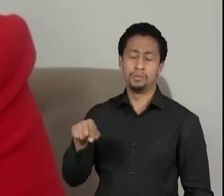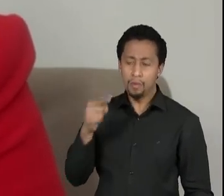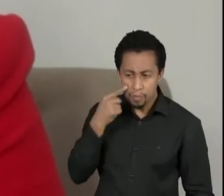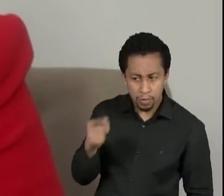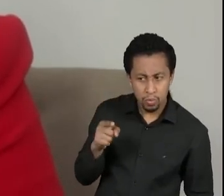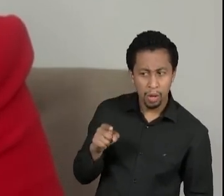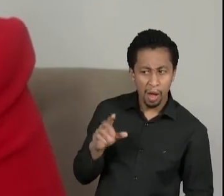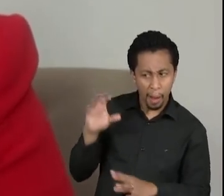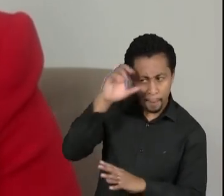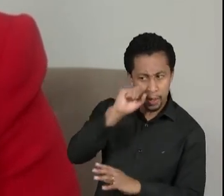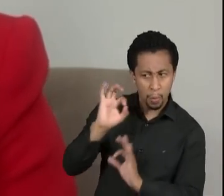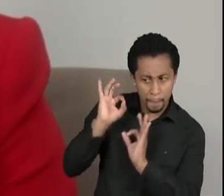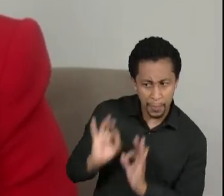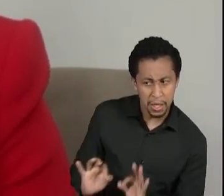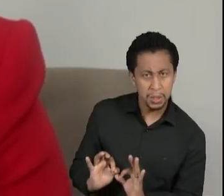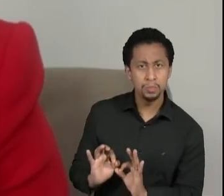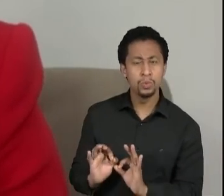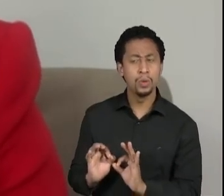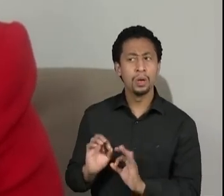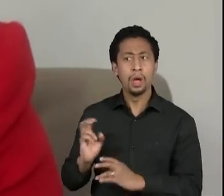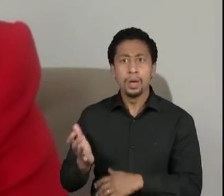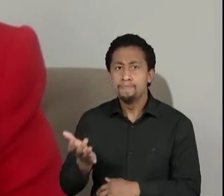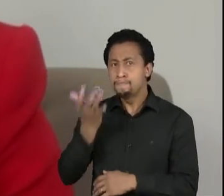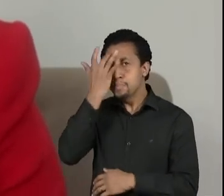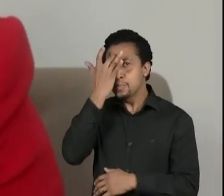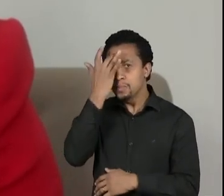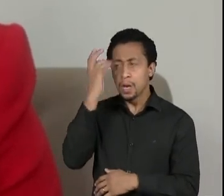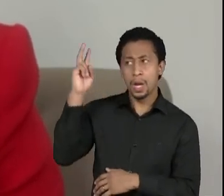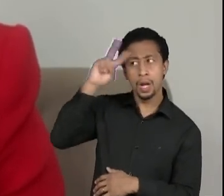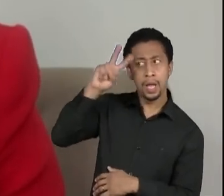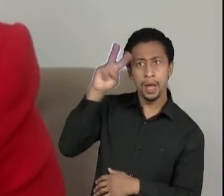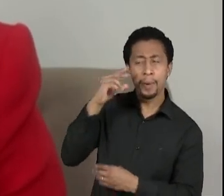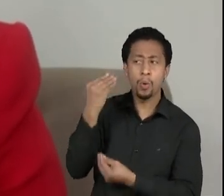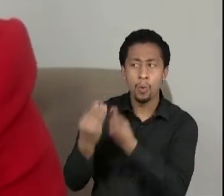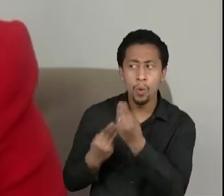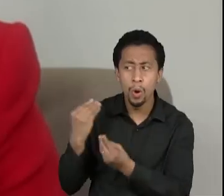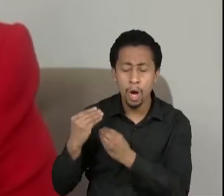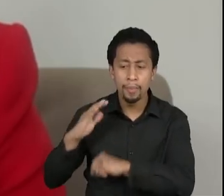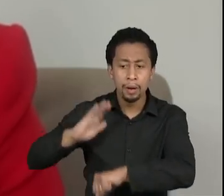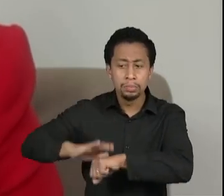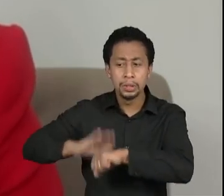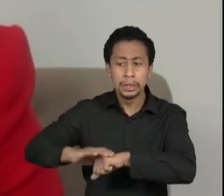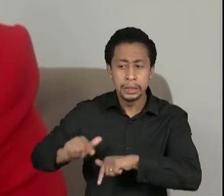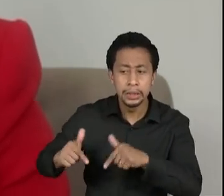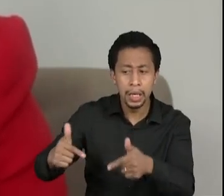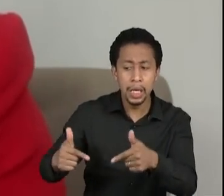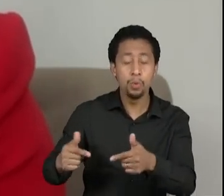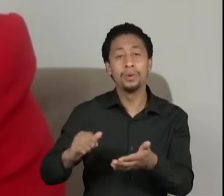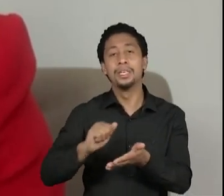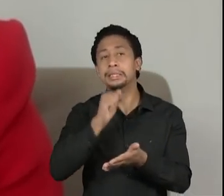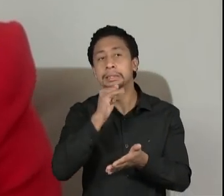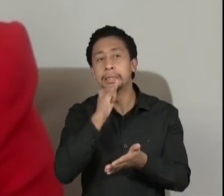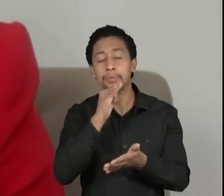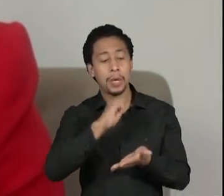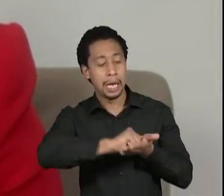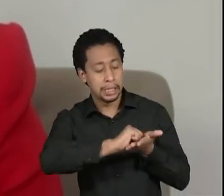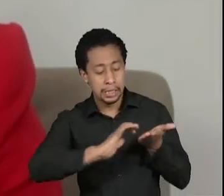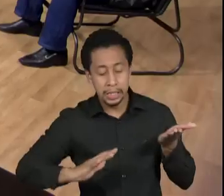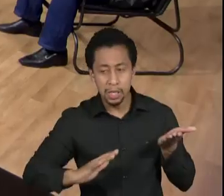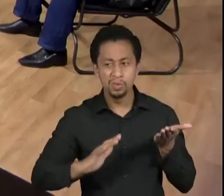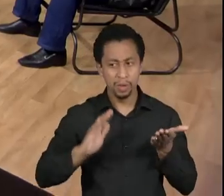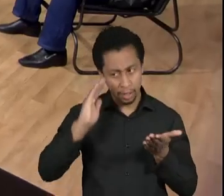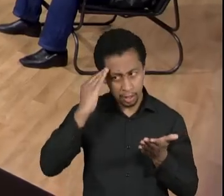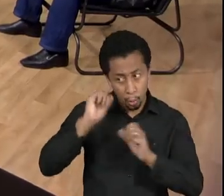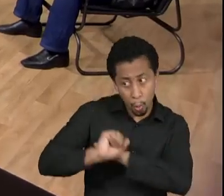aquele conteúdo, se ele memorizou como se faz, né, naquele exercício, ou se ele não compreendeu,